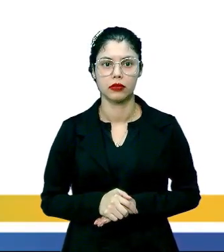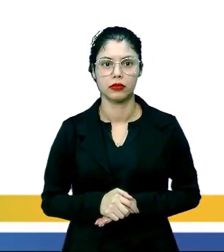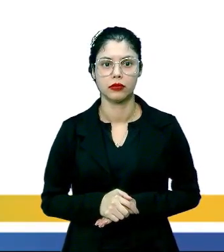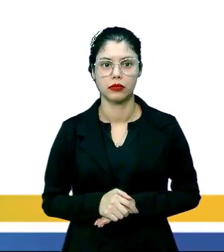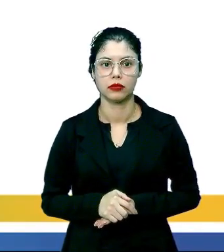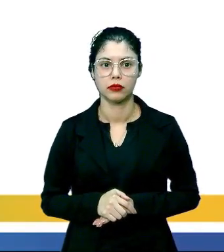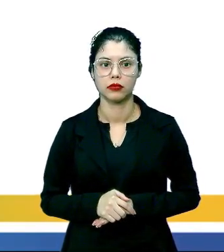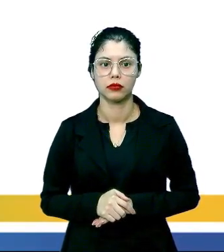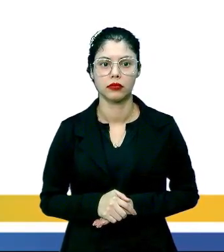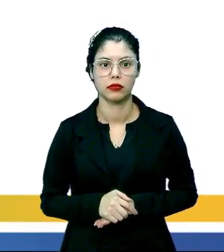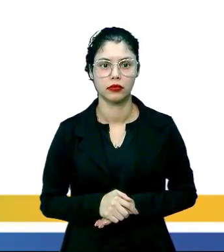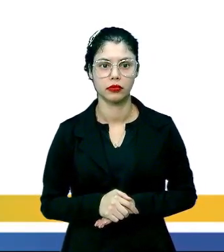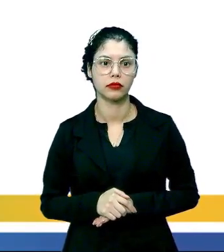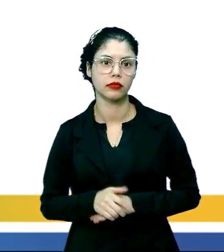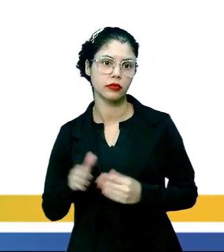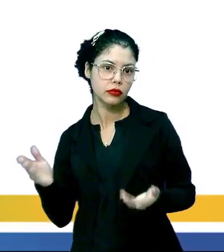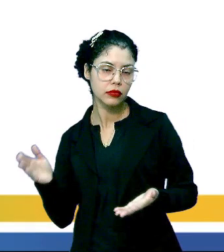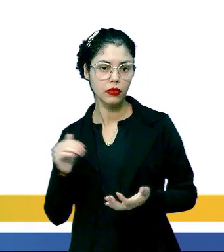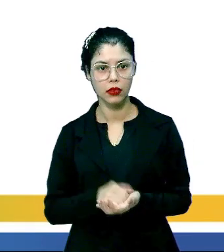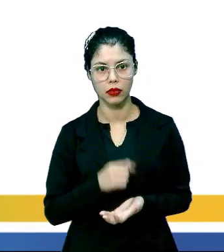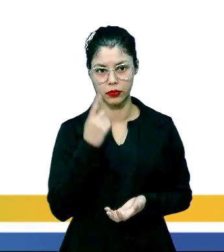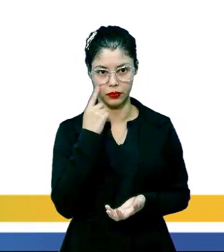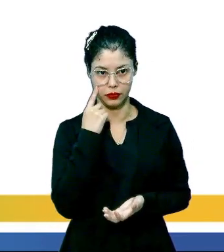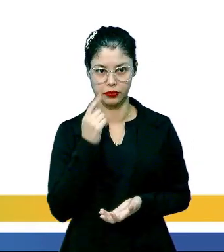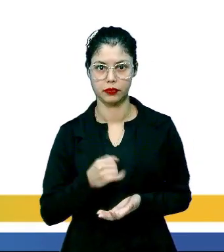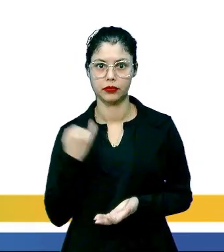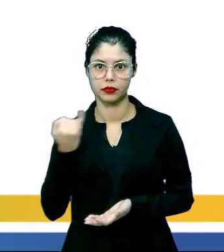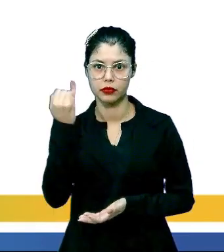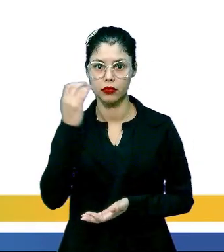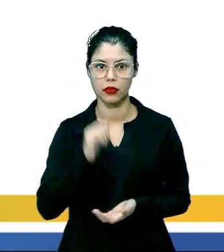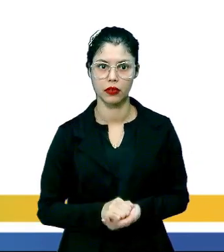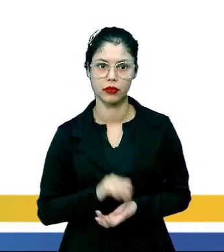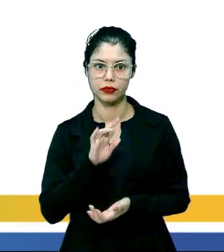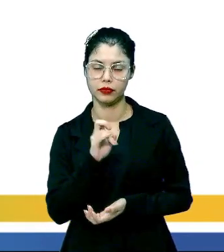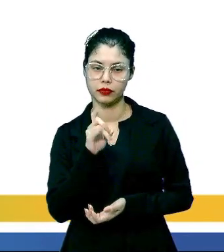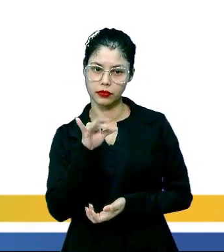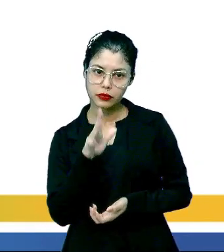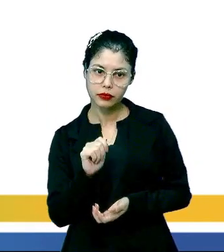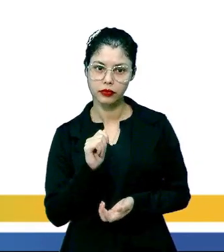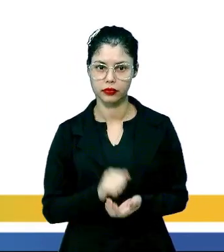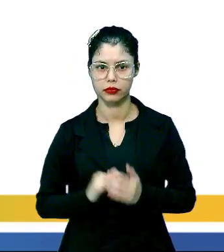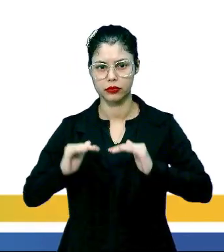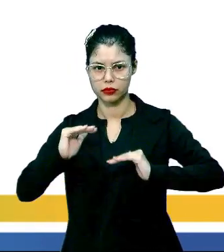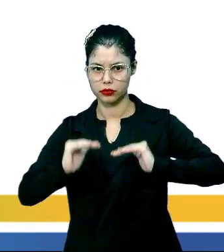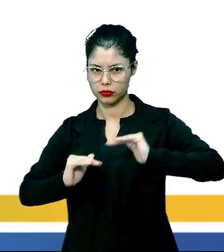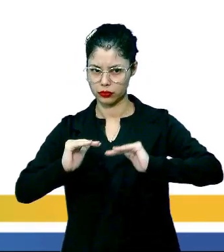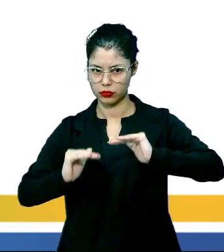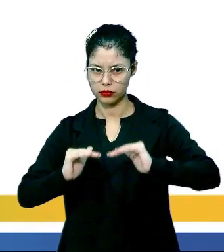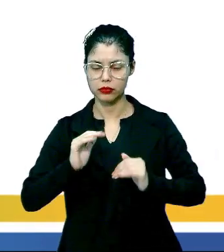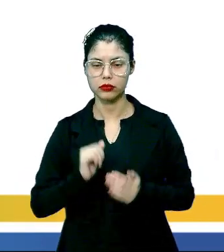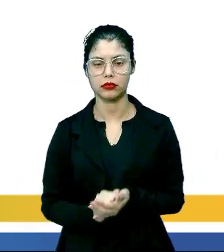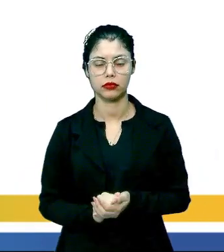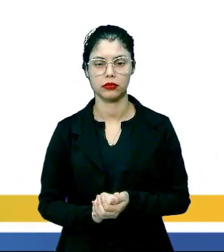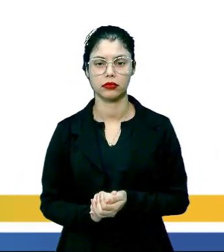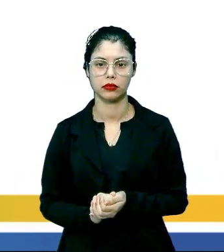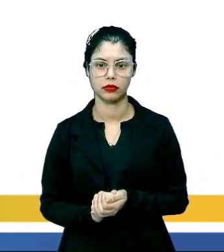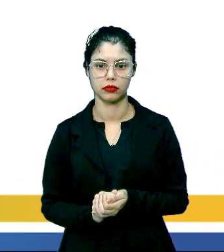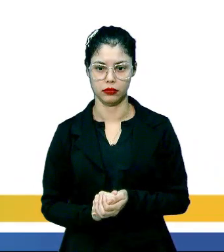Continuando. E olha só, quem é o principal regulador do equilíbrio